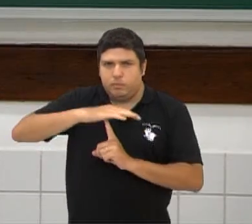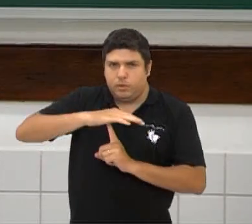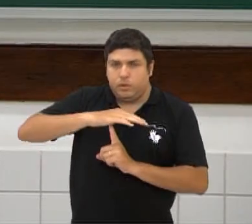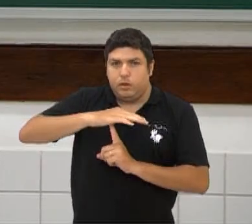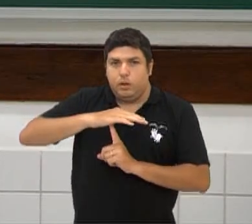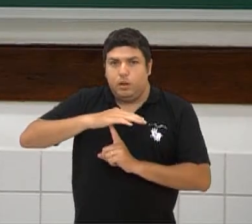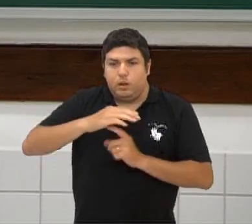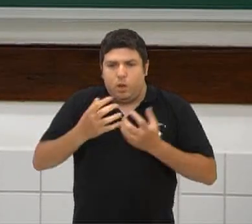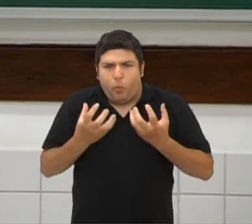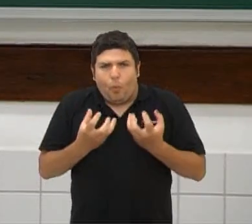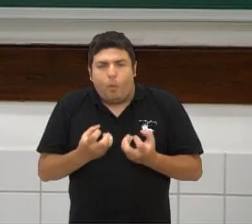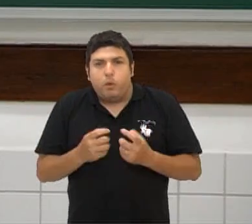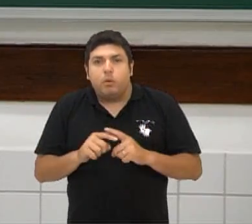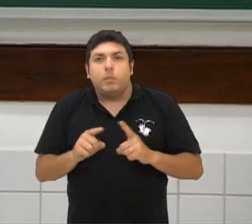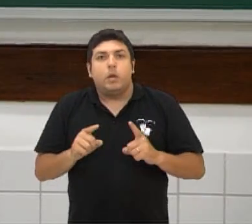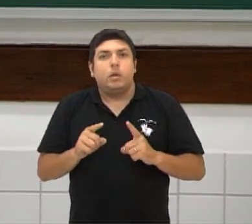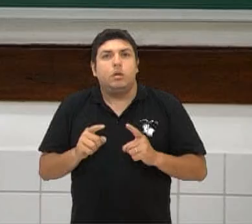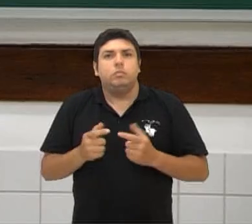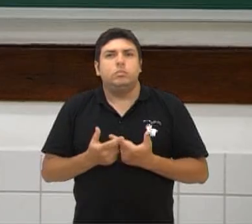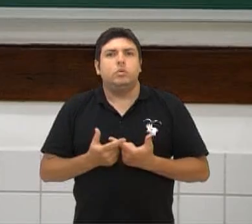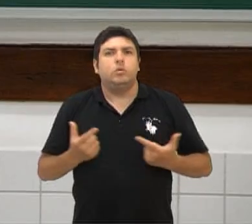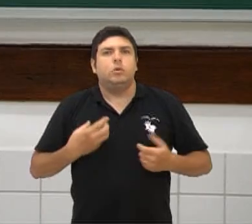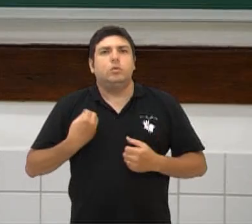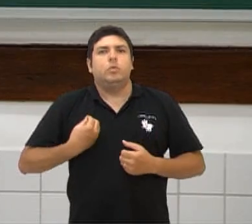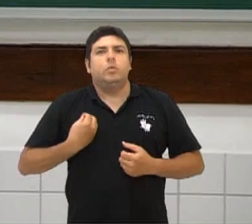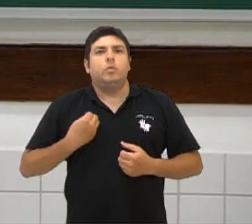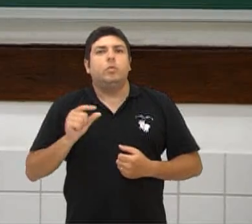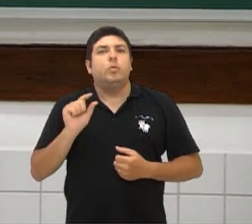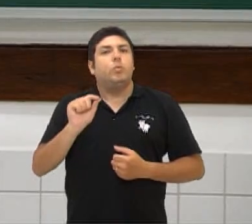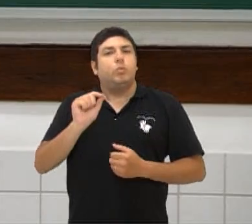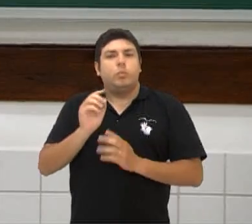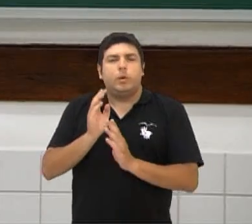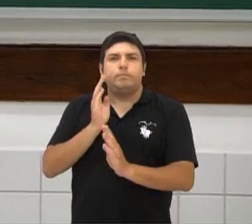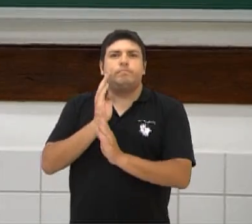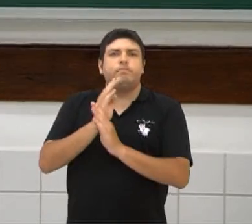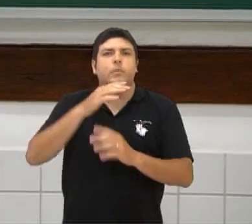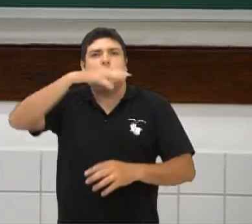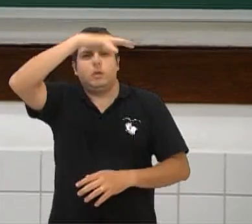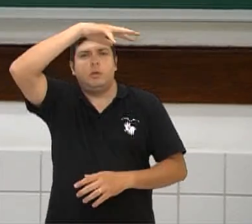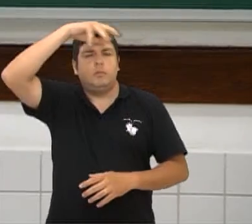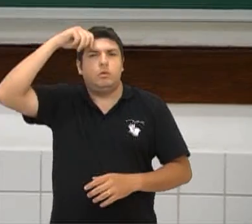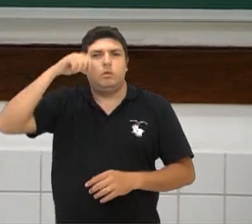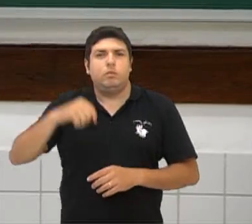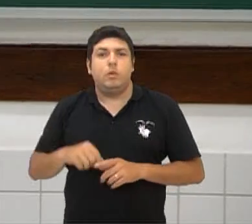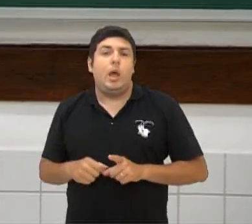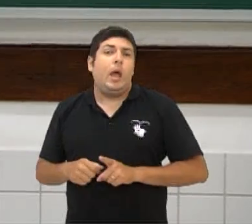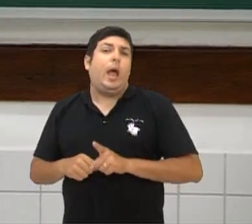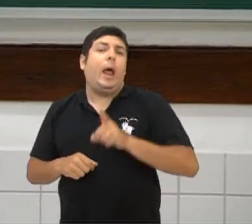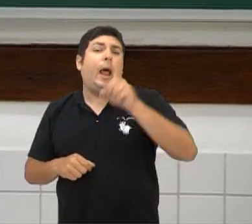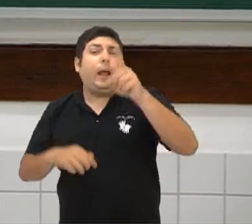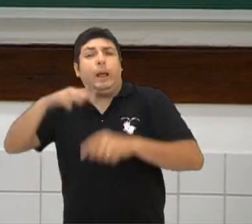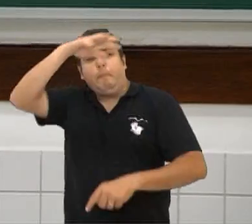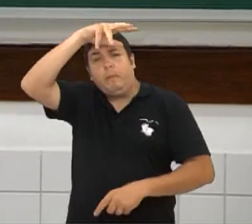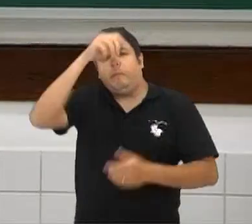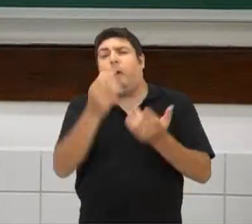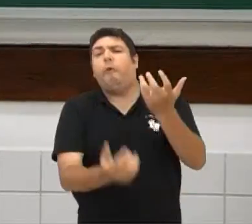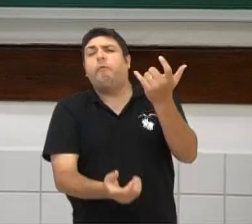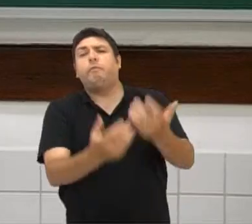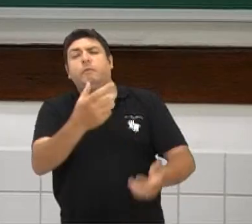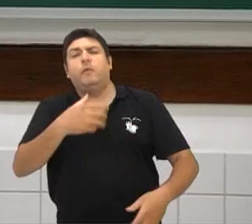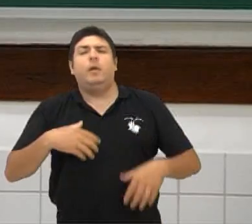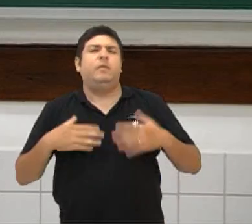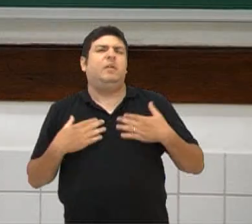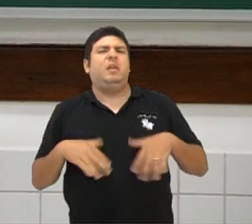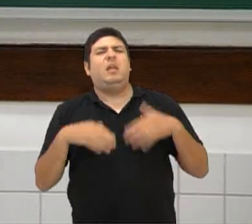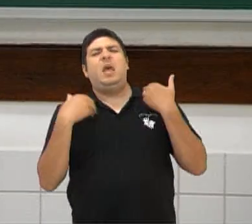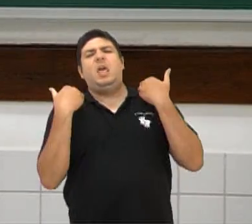deserto? Por causa da Amazônia. E a gente, às vezes, olha essas reportagens, está pegando fogo na Amazônia, mas o que eu tenho a ver com isso? O Sul é meu país, não